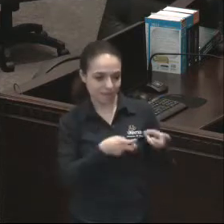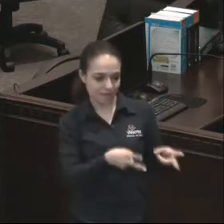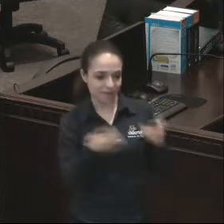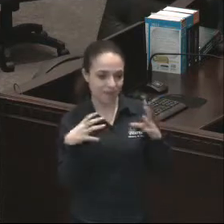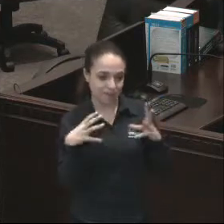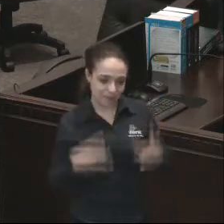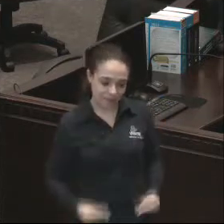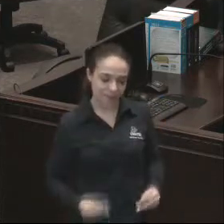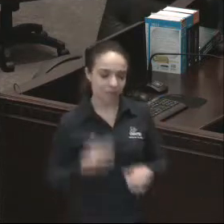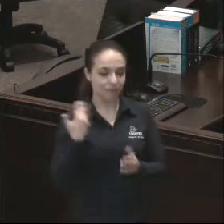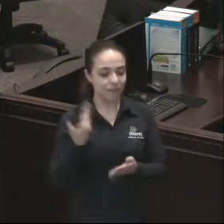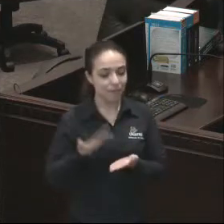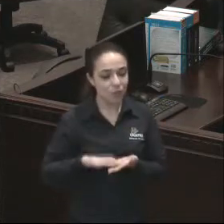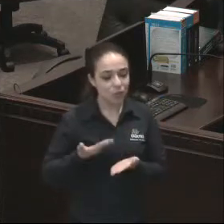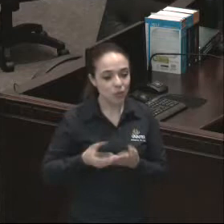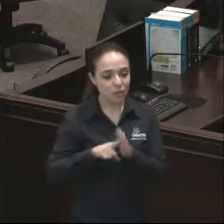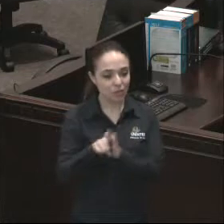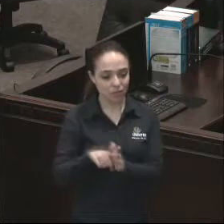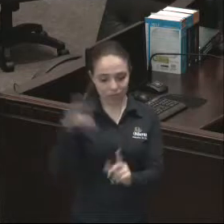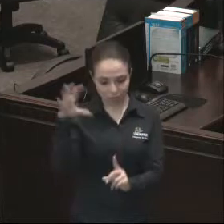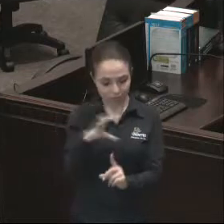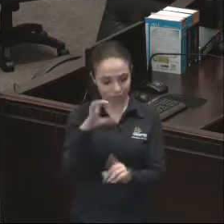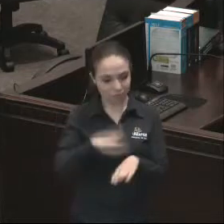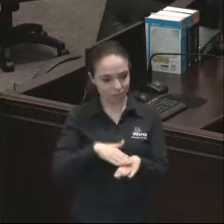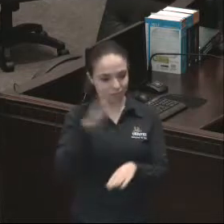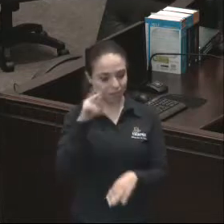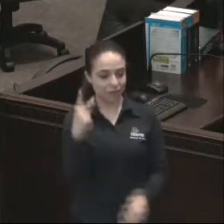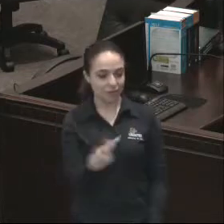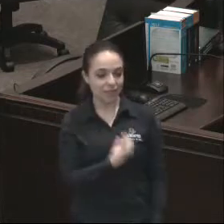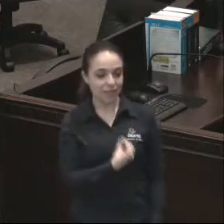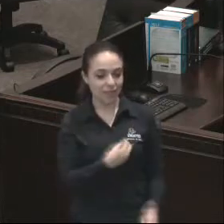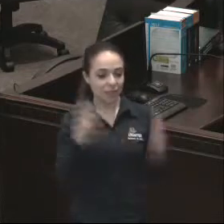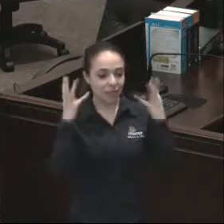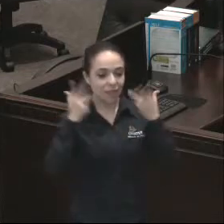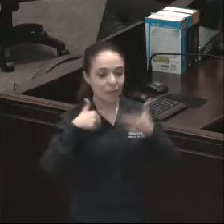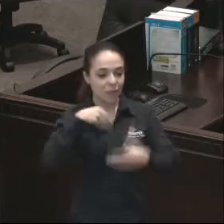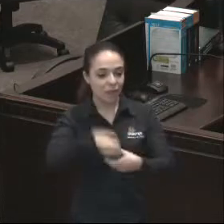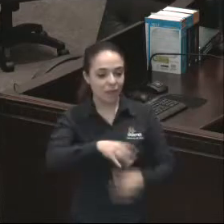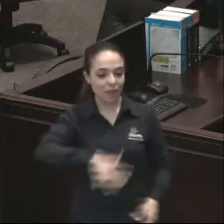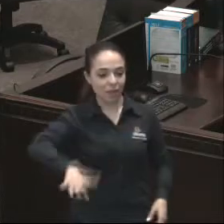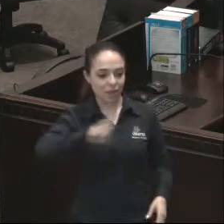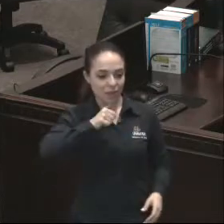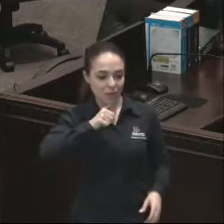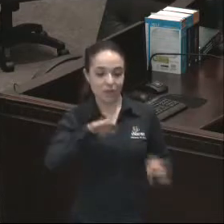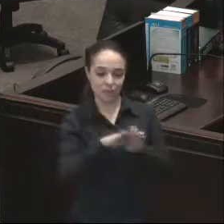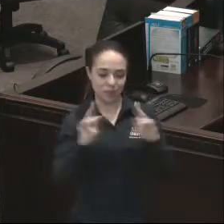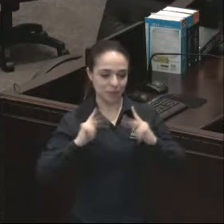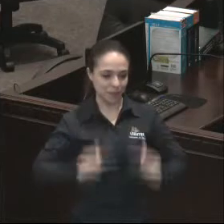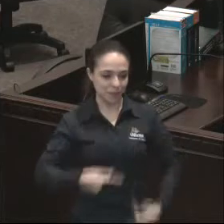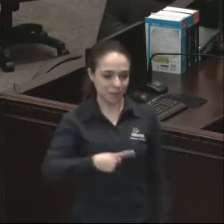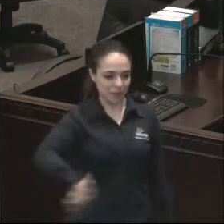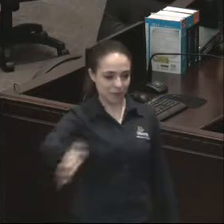estudos sobre o impacto desses fármacos na vida marinha, na vida de cada um de nós, de cada